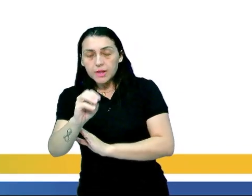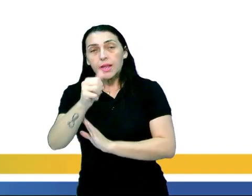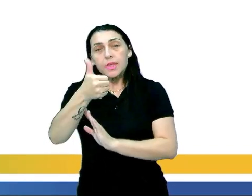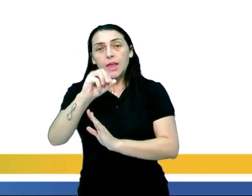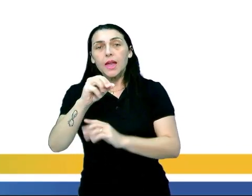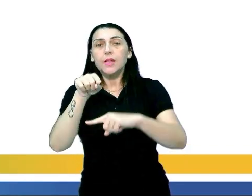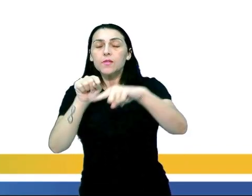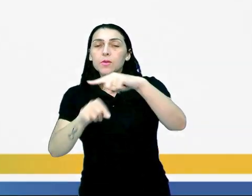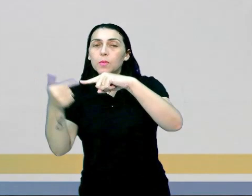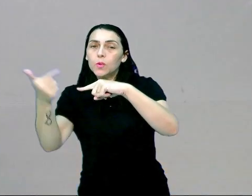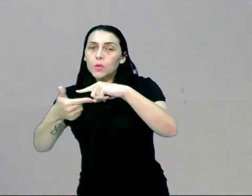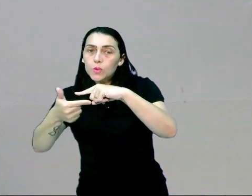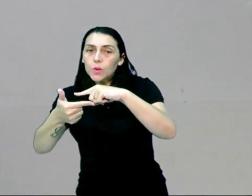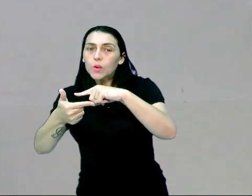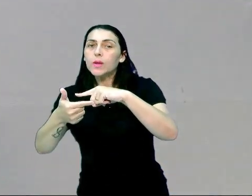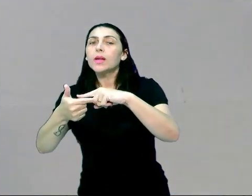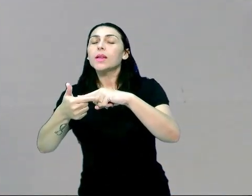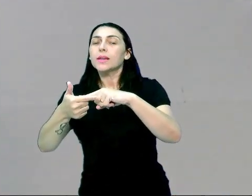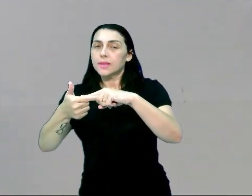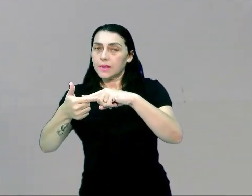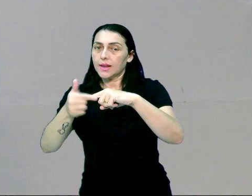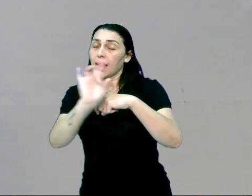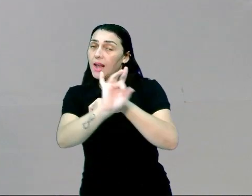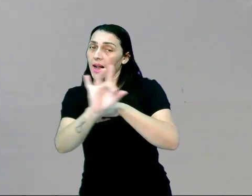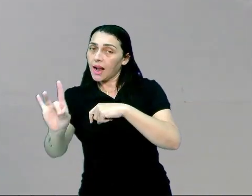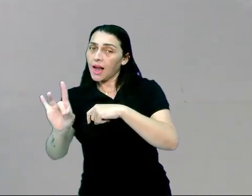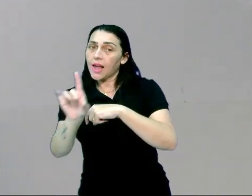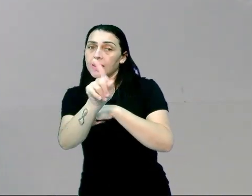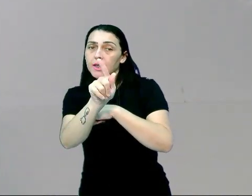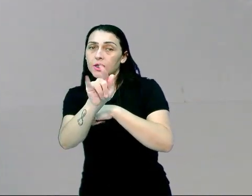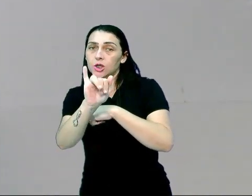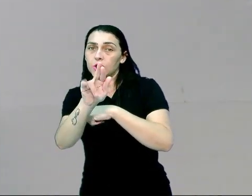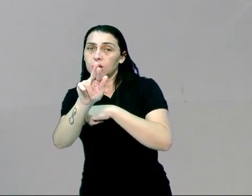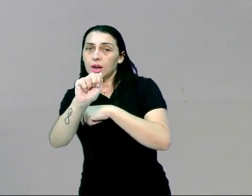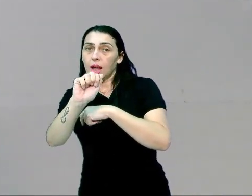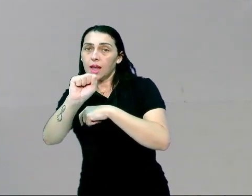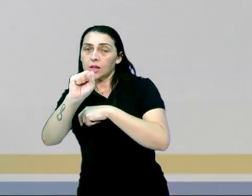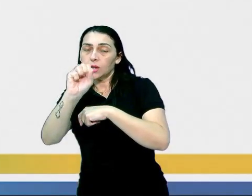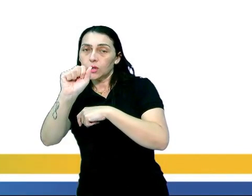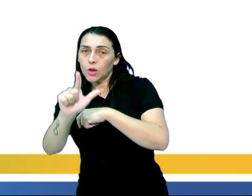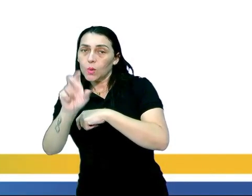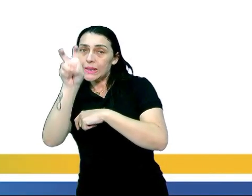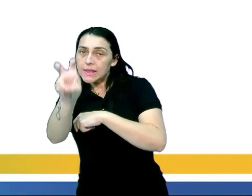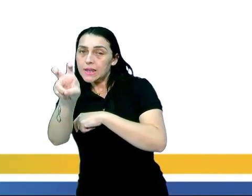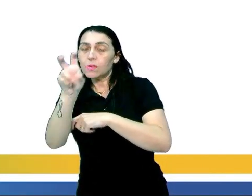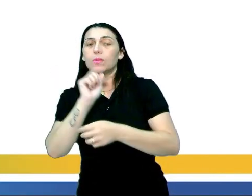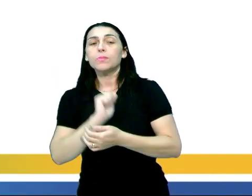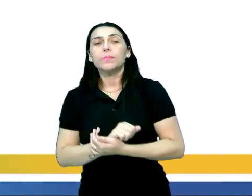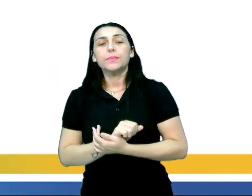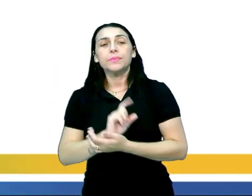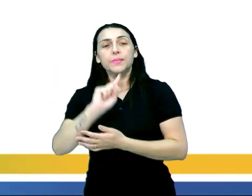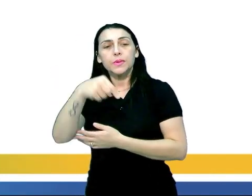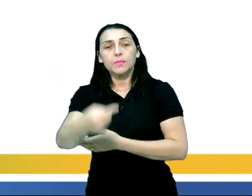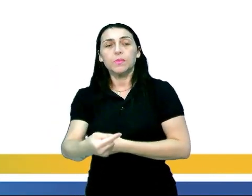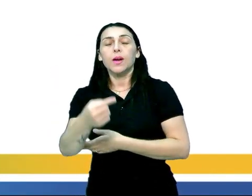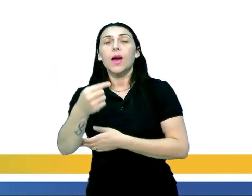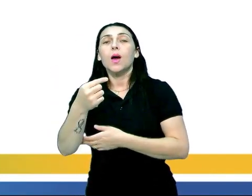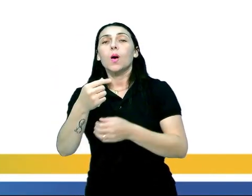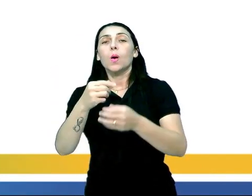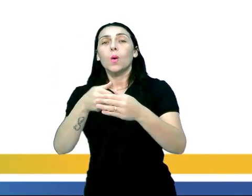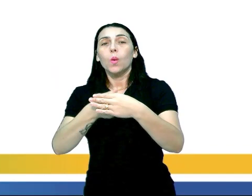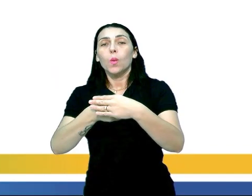10 dividido por 2, porque são 2 girassóis, cada girassol vale 5. Vai dar certo, vamos lá. Depois temos o trevo, que a